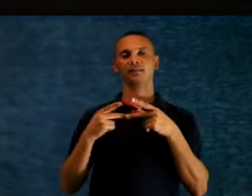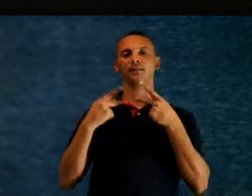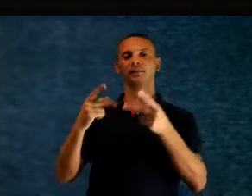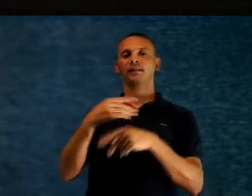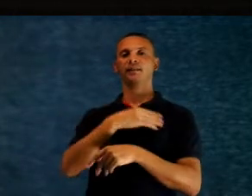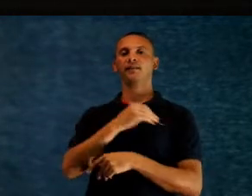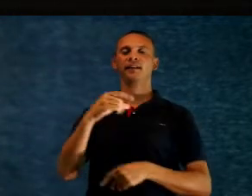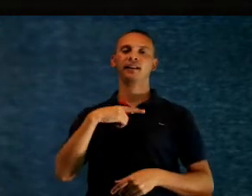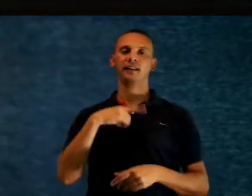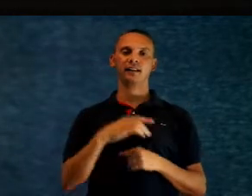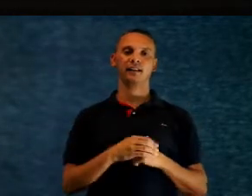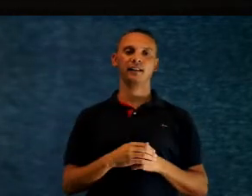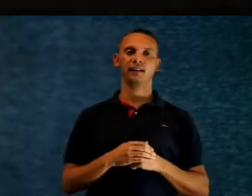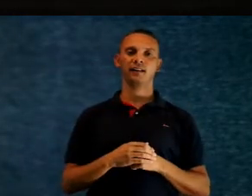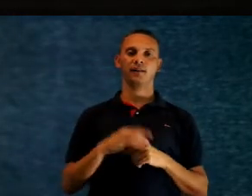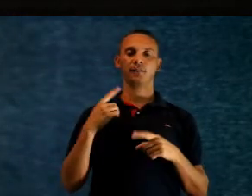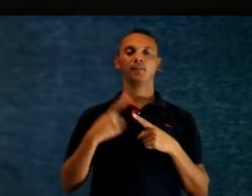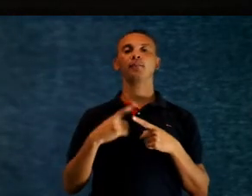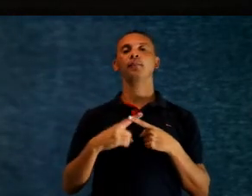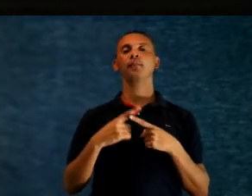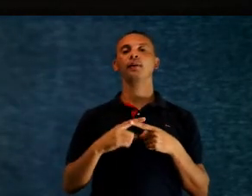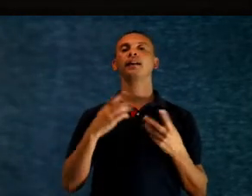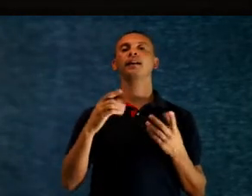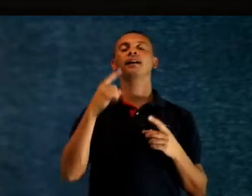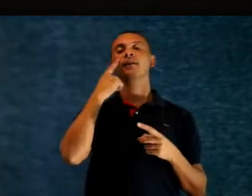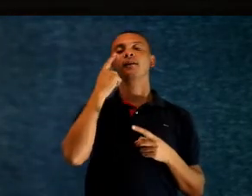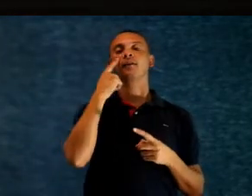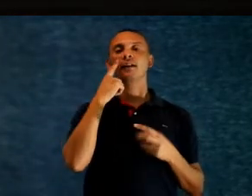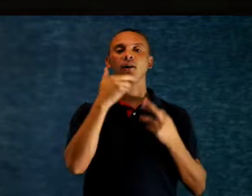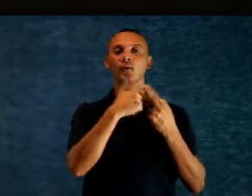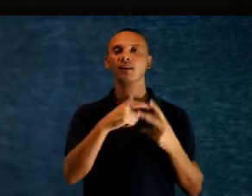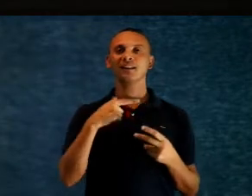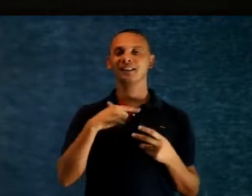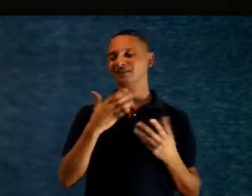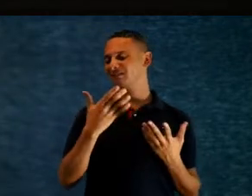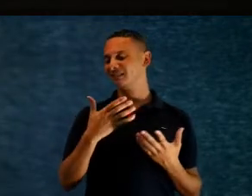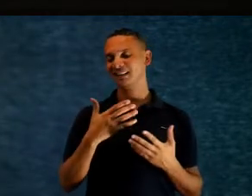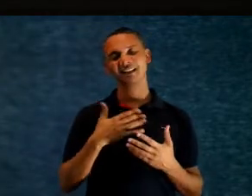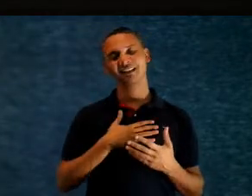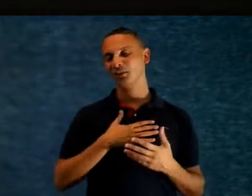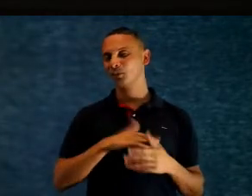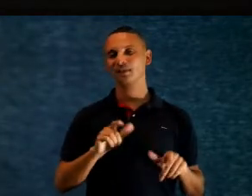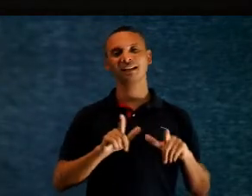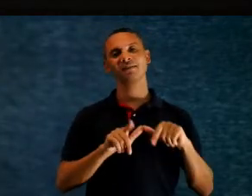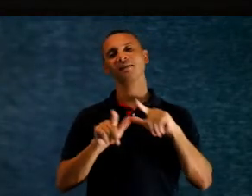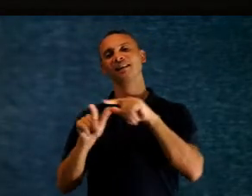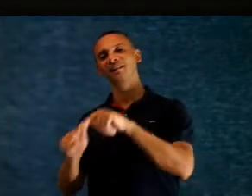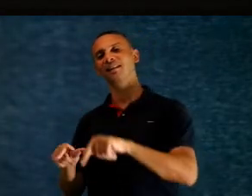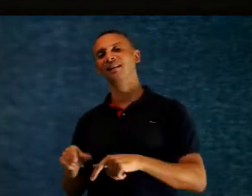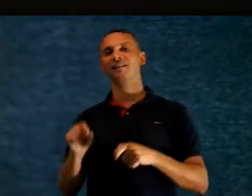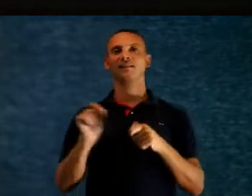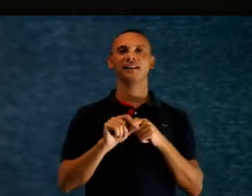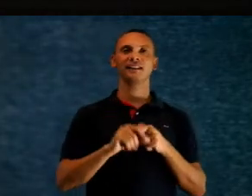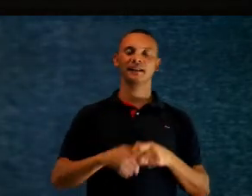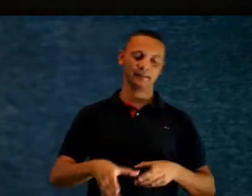para o aeroporto, de viajar, de ir para outra cidade. Isso, para o Drummond, devia ser um enorme sacrifício, né, porque ele não